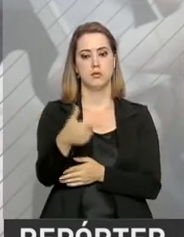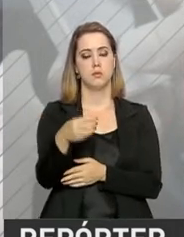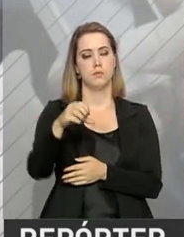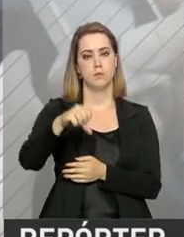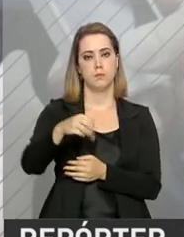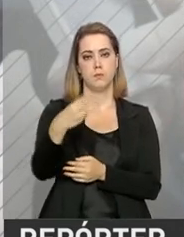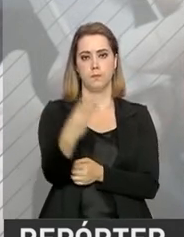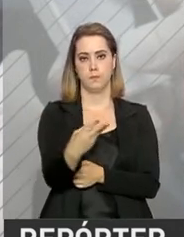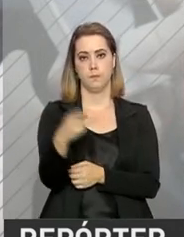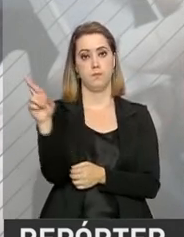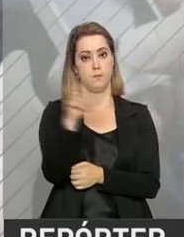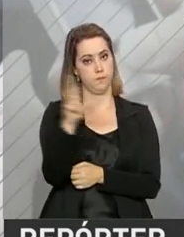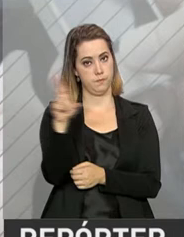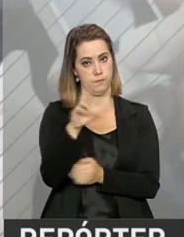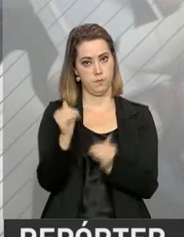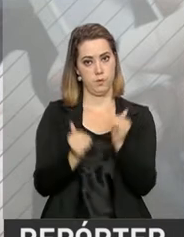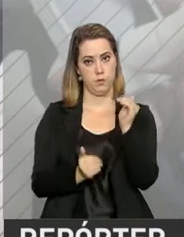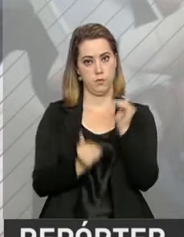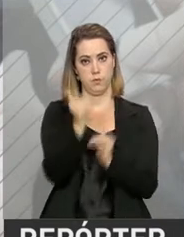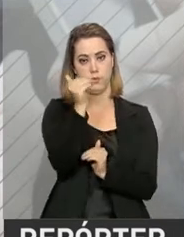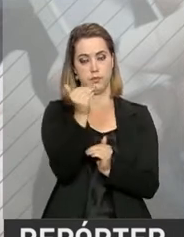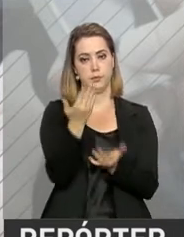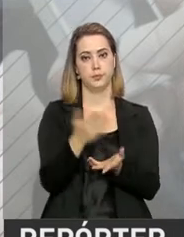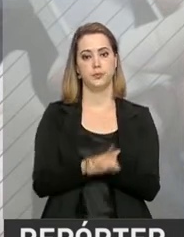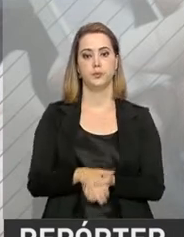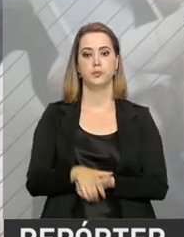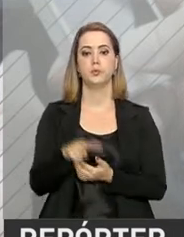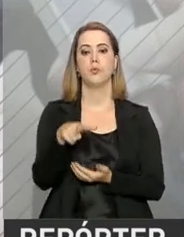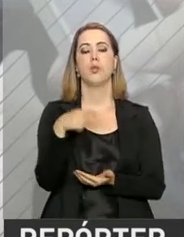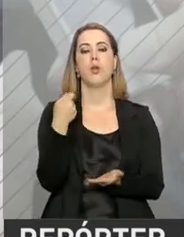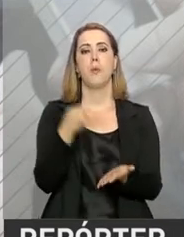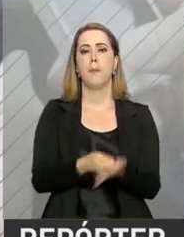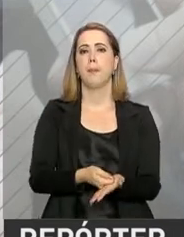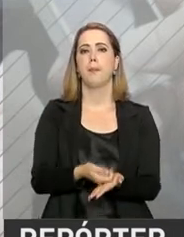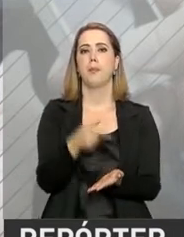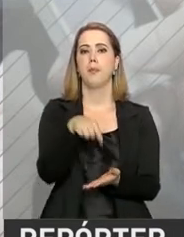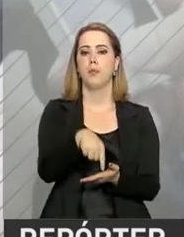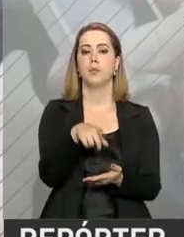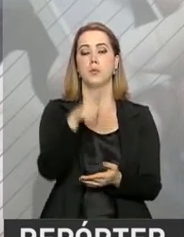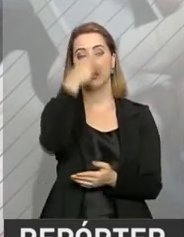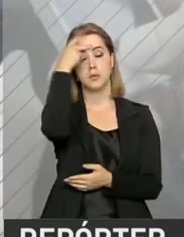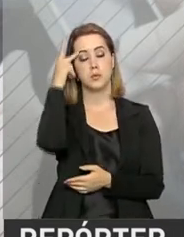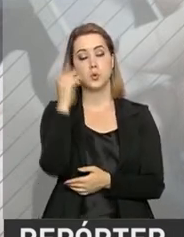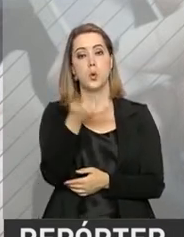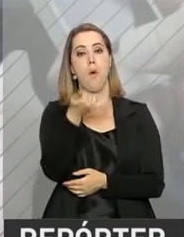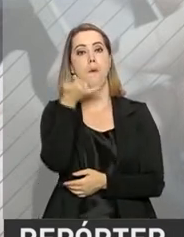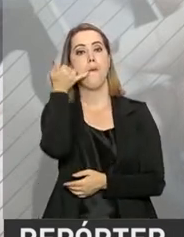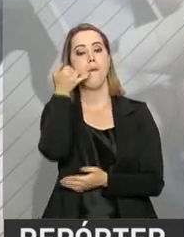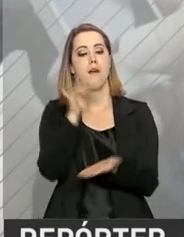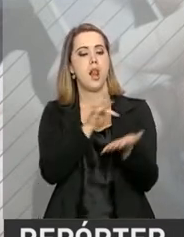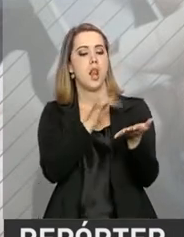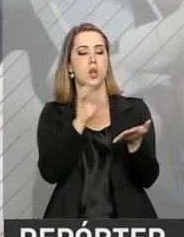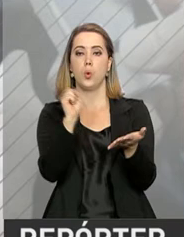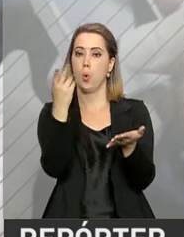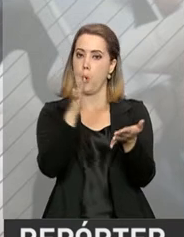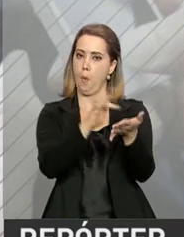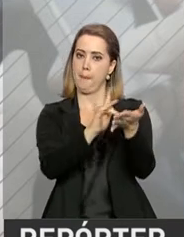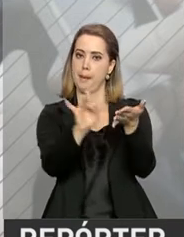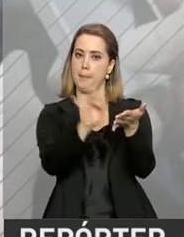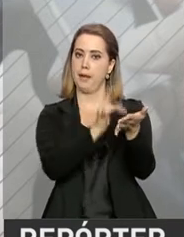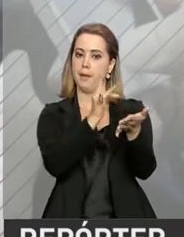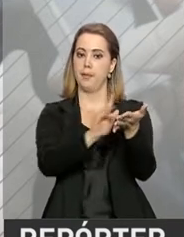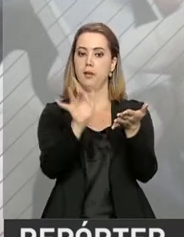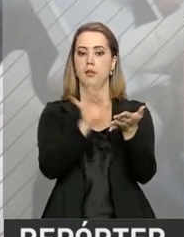três reais e quarenta e sete centavos ea punição do motorista que for flagrado falando manuseando o telefone celular